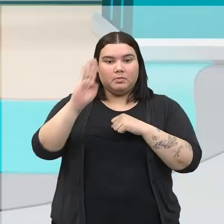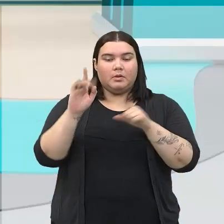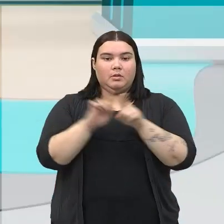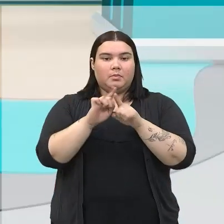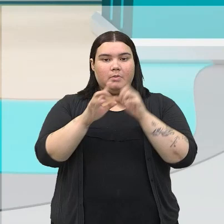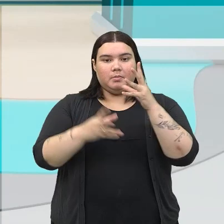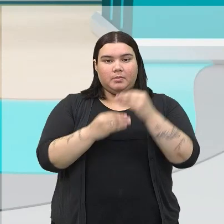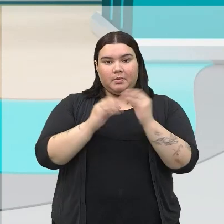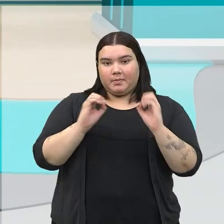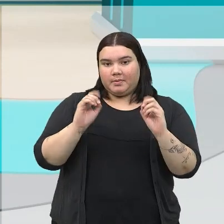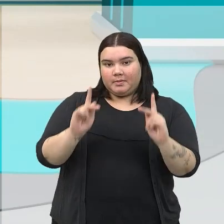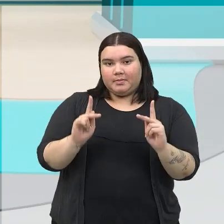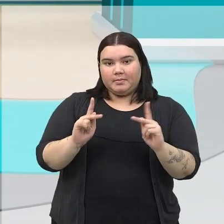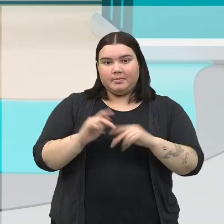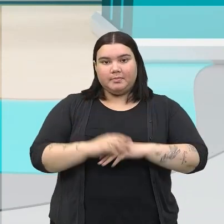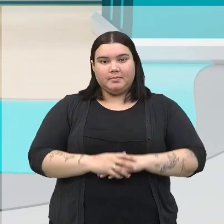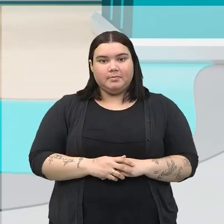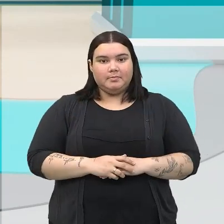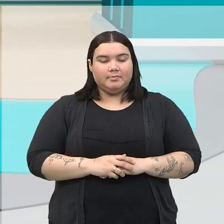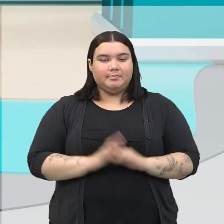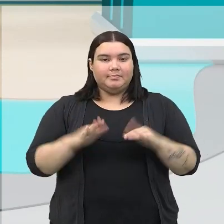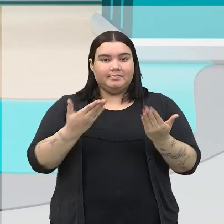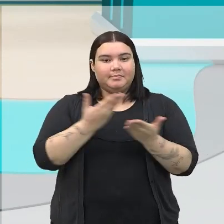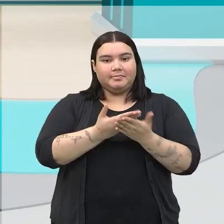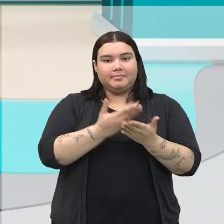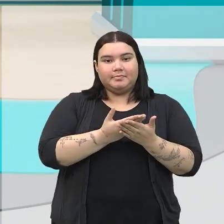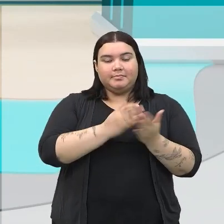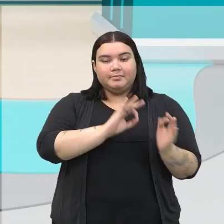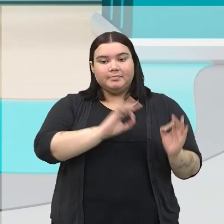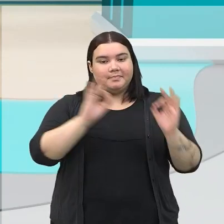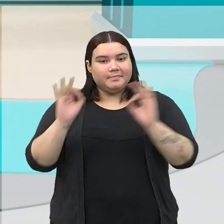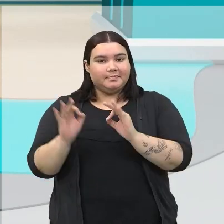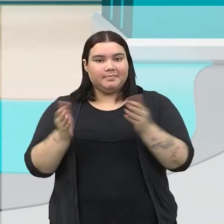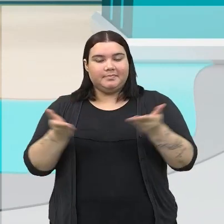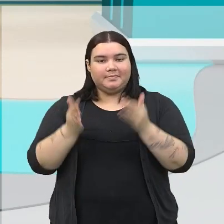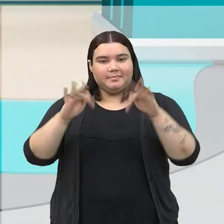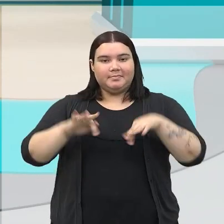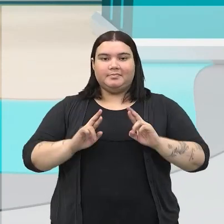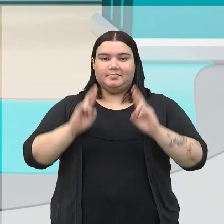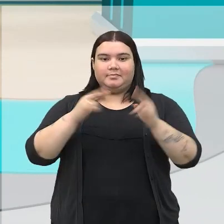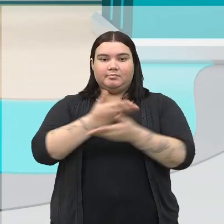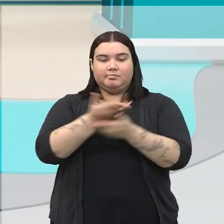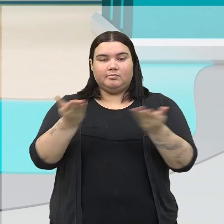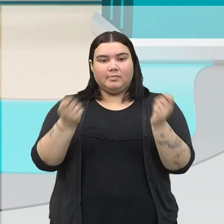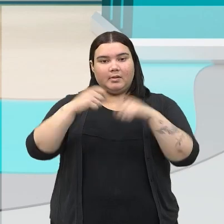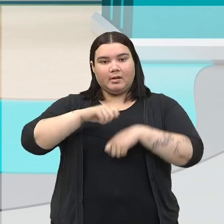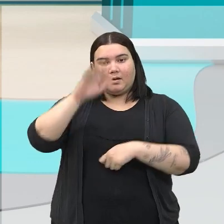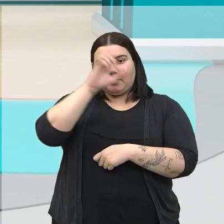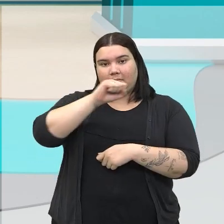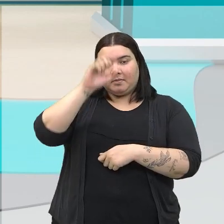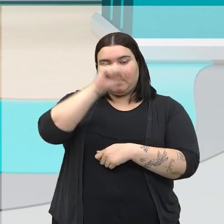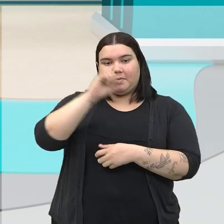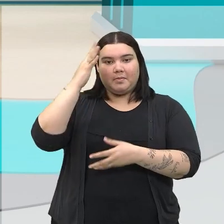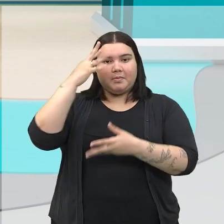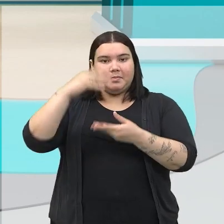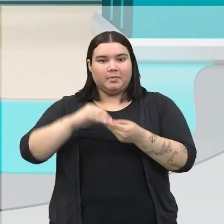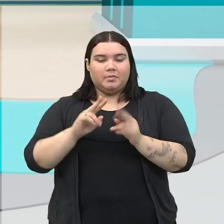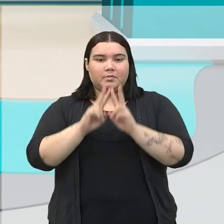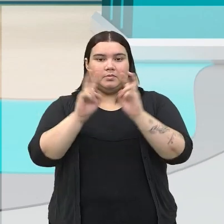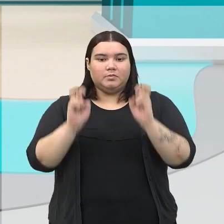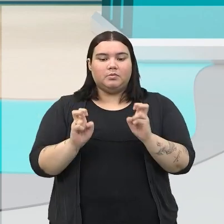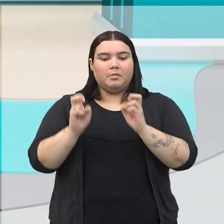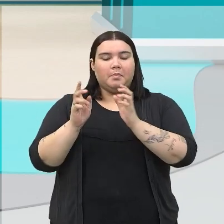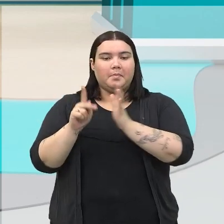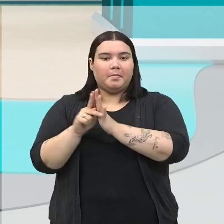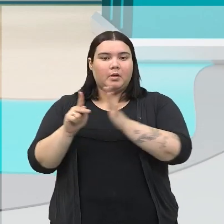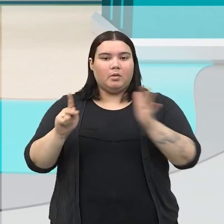bom? Então, essa foi a nossa aula de hoje. Eu espero que vocês tenham conseguido aí aprender mais sobre o